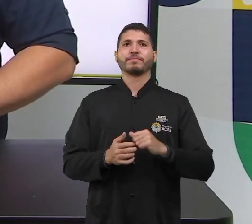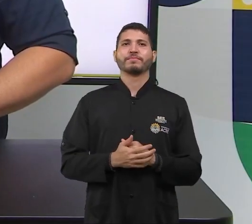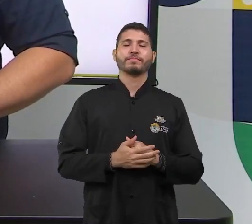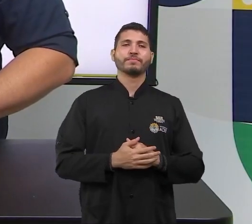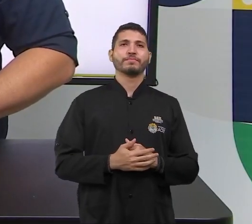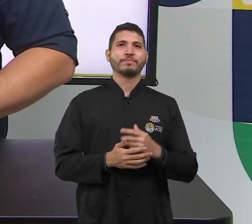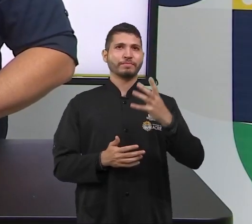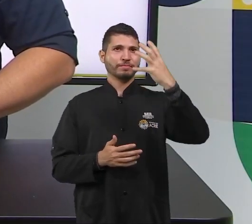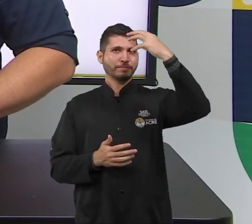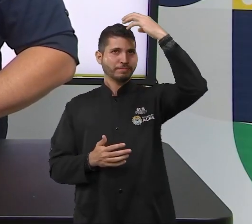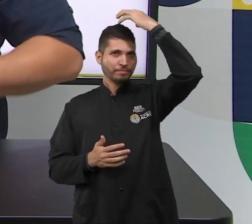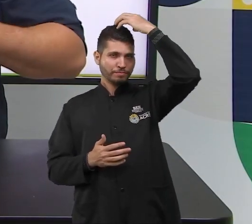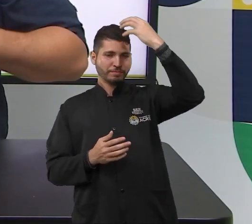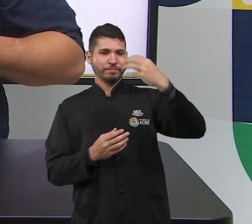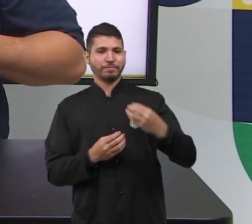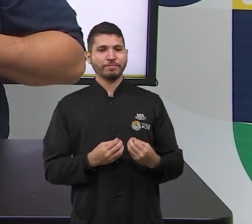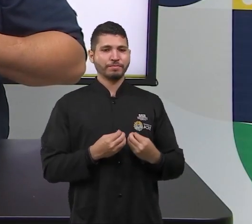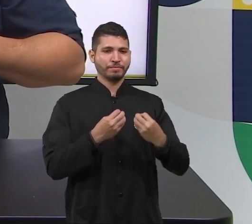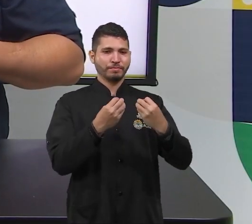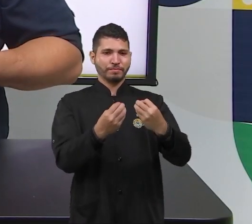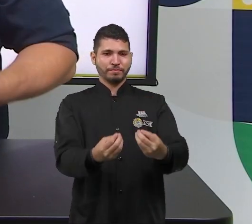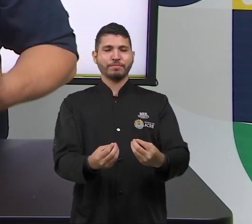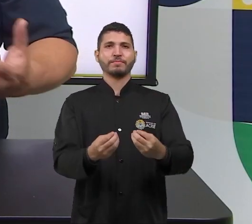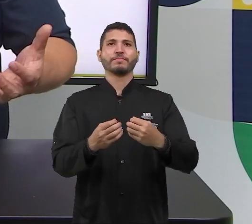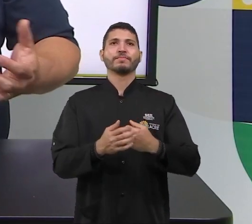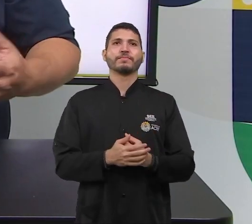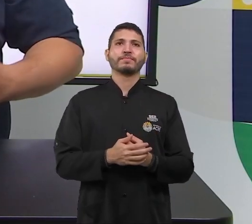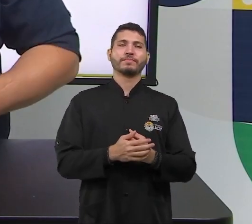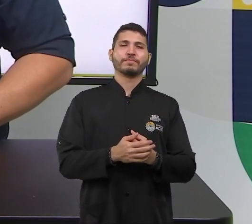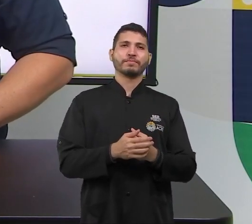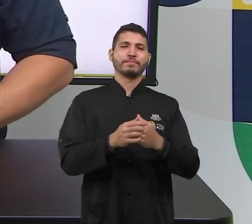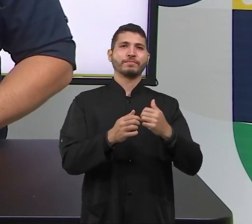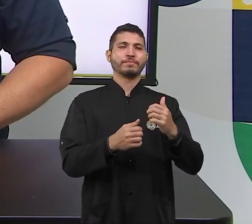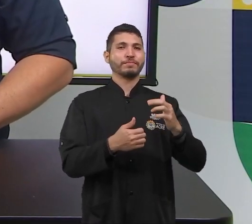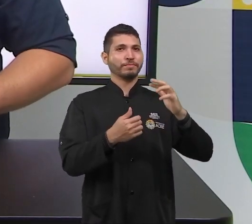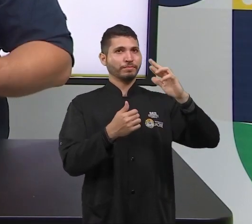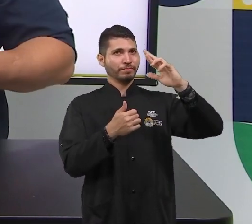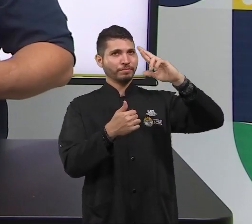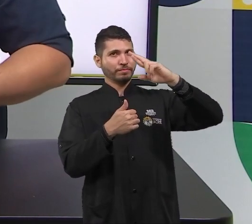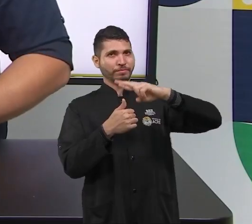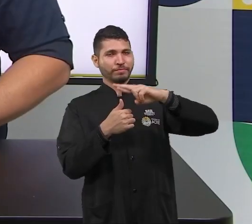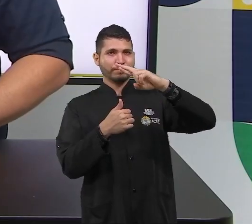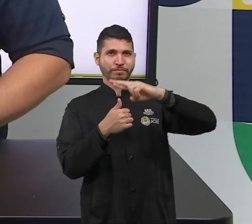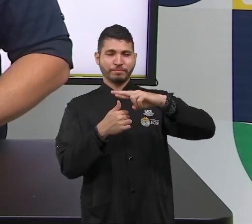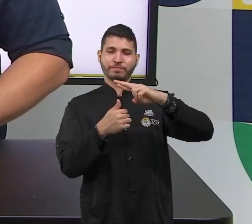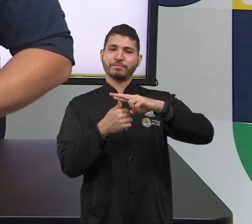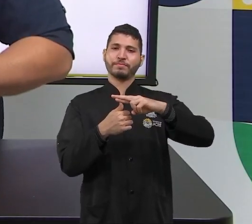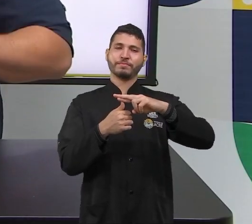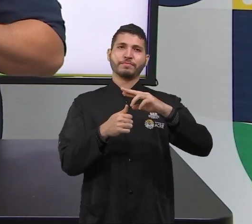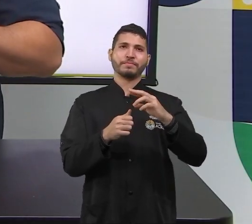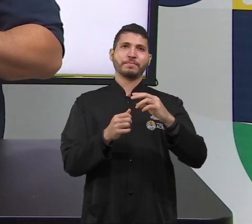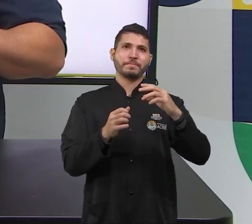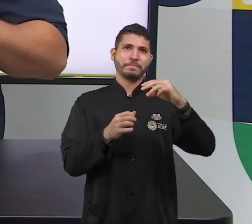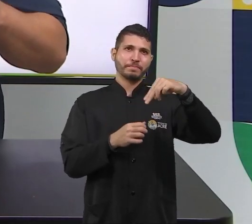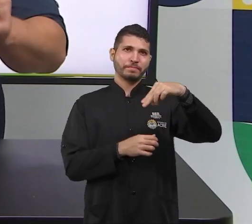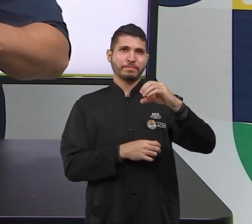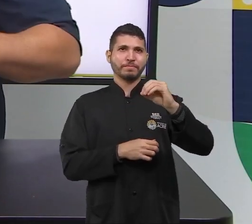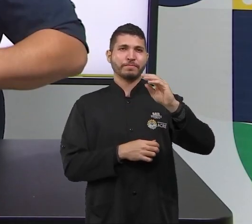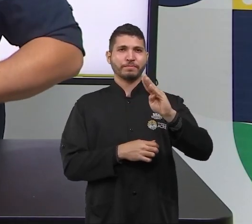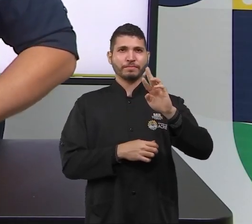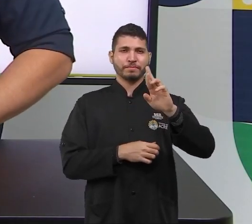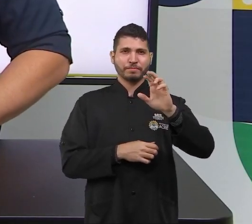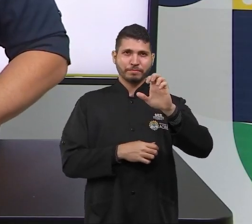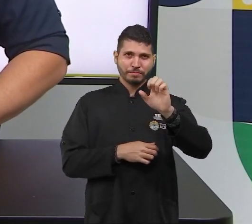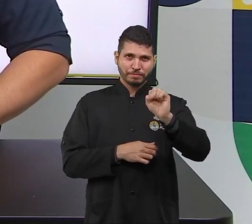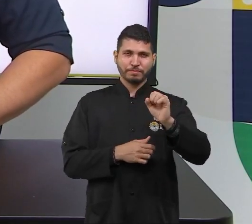nobres. Esses nobres agora tinham cargos na burocracia do Estado, tinham cargos no